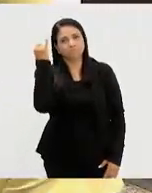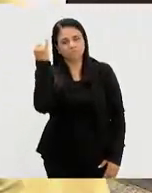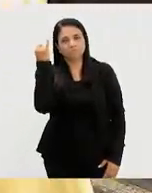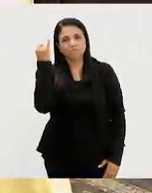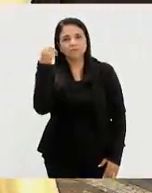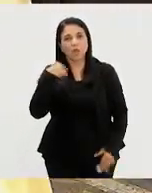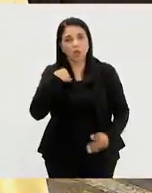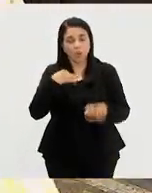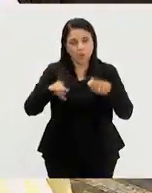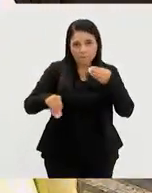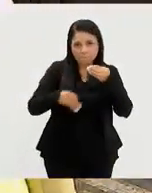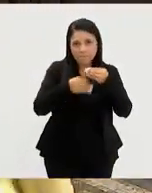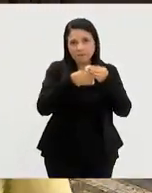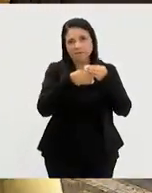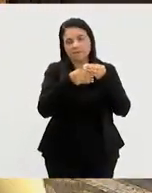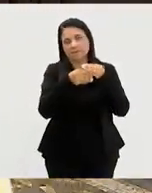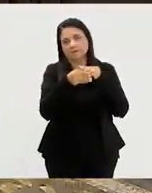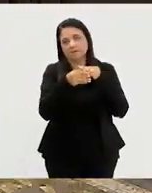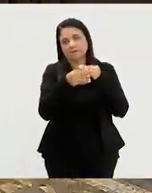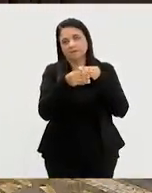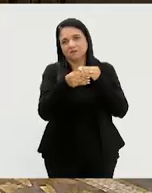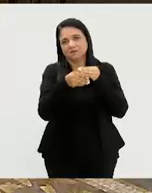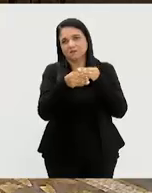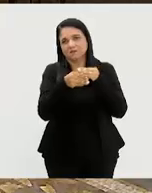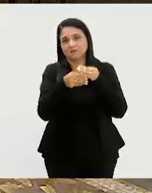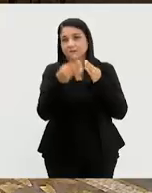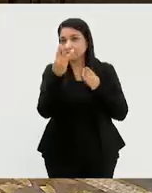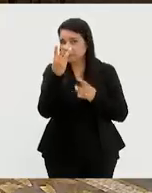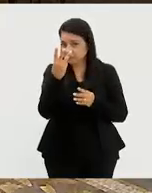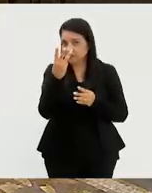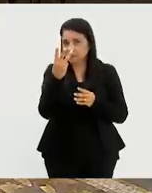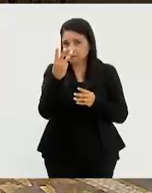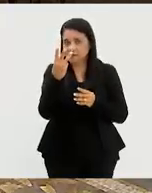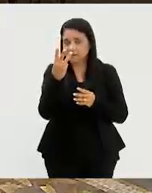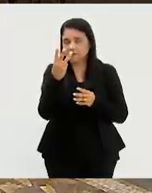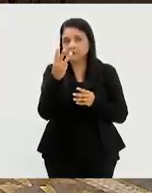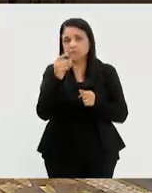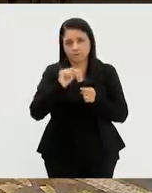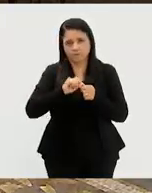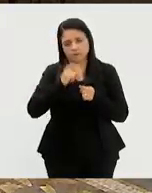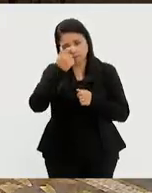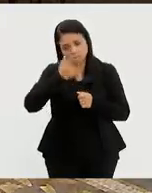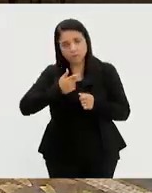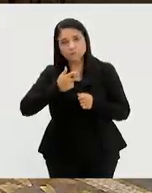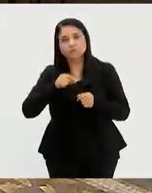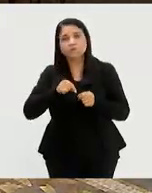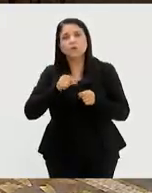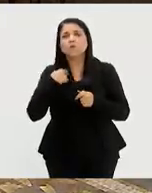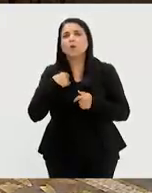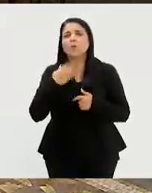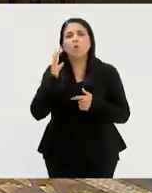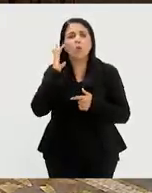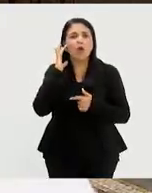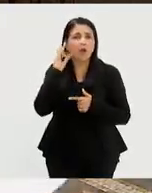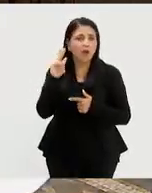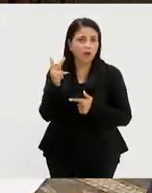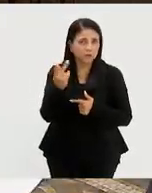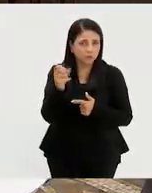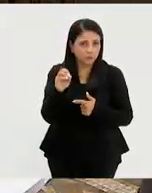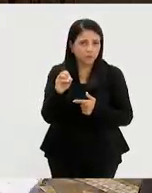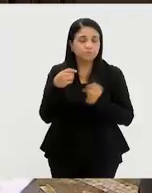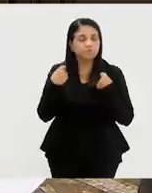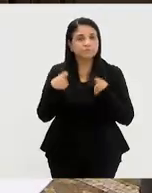emendas dep foram três emendas porque acho que